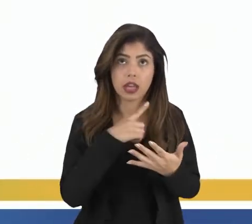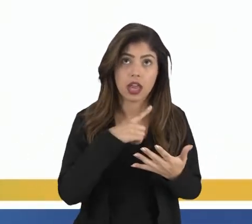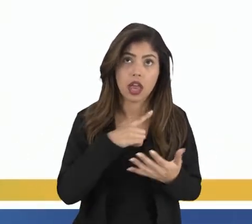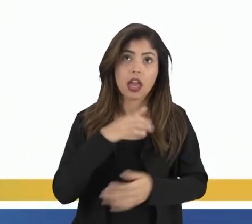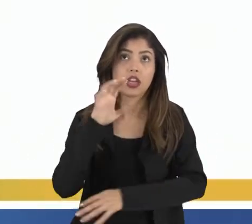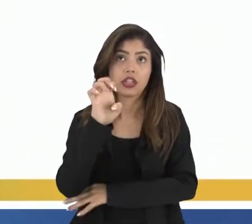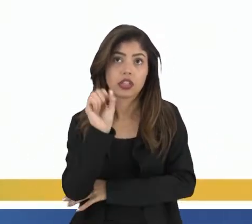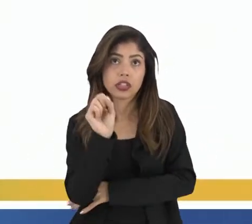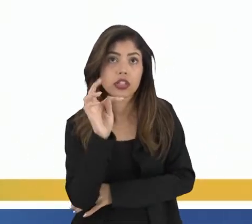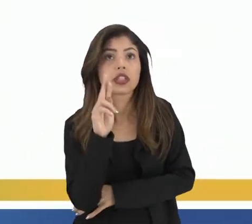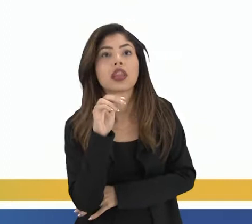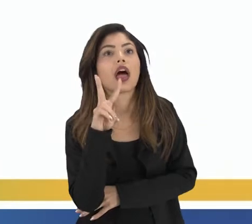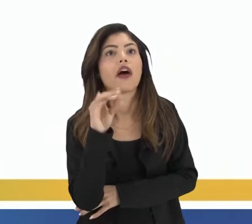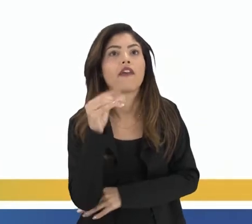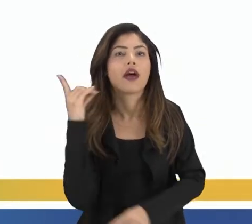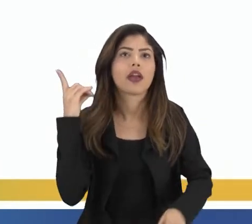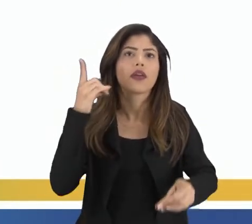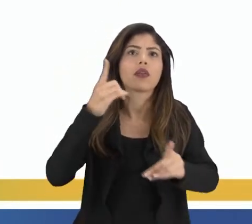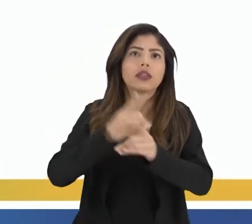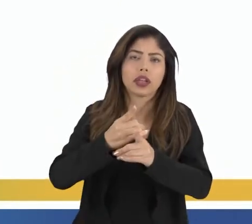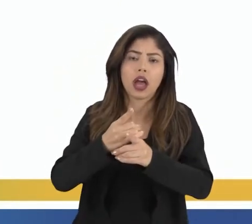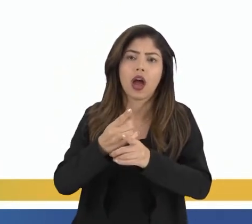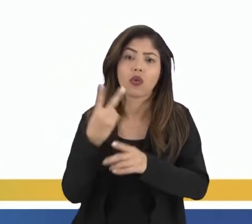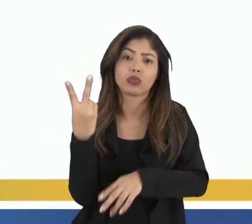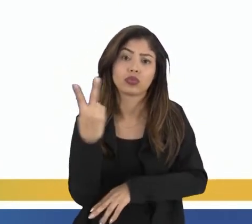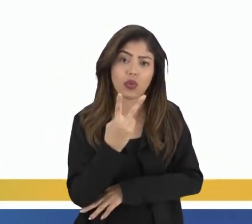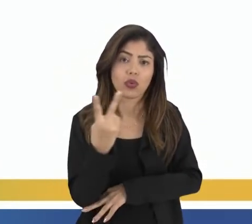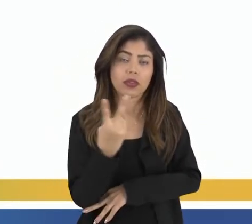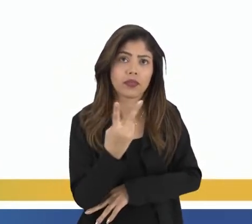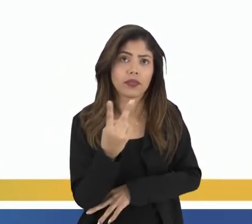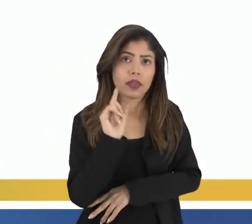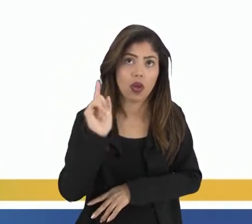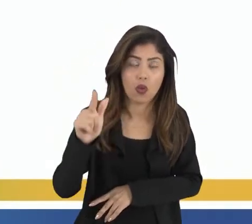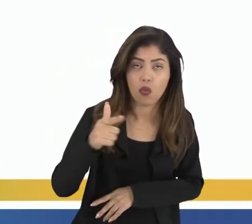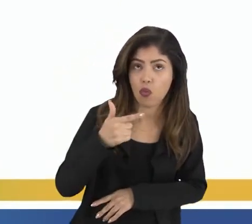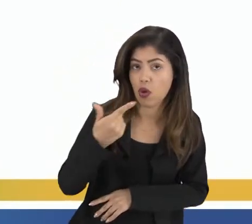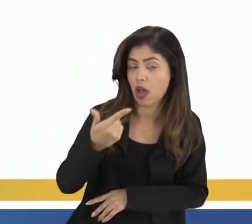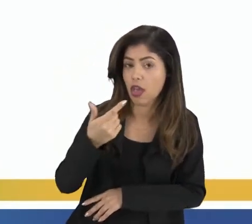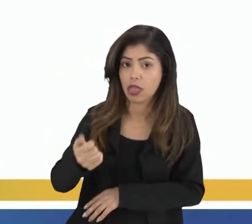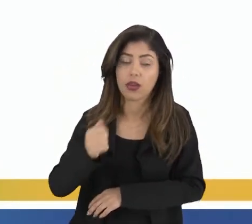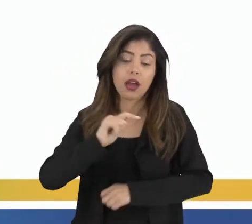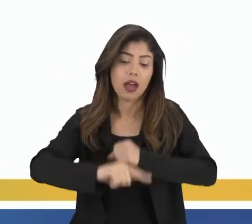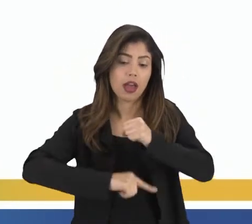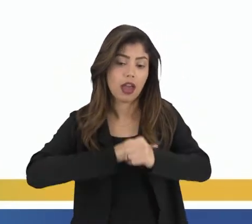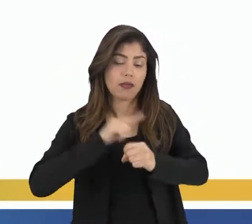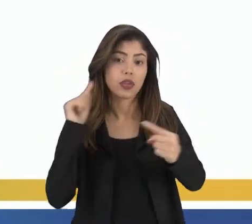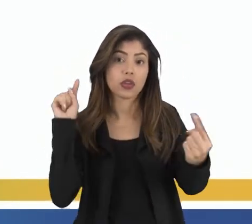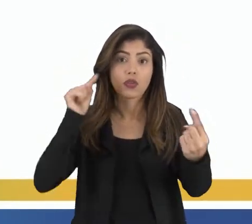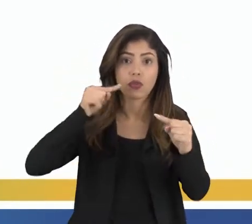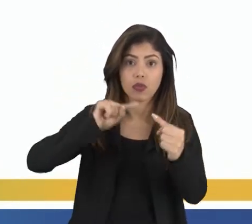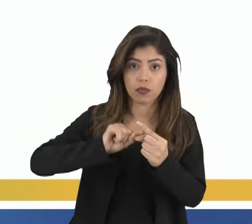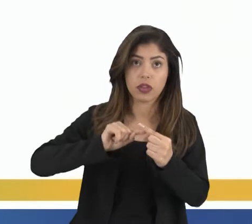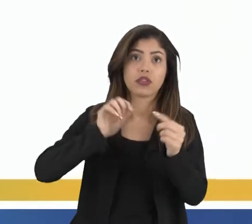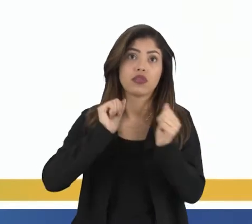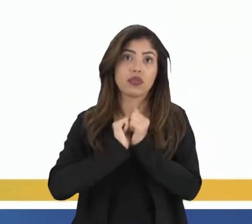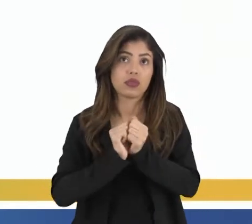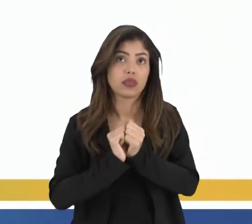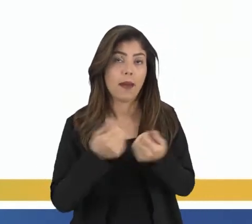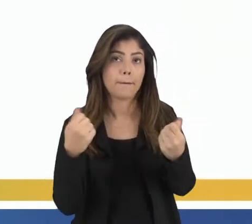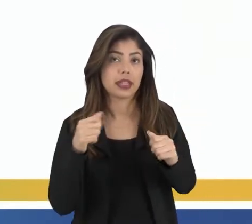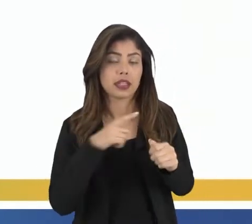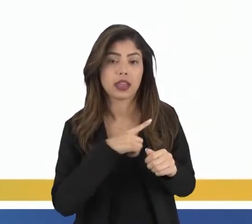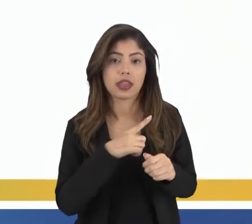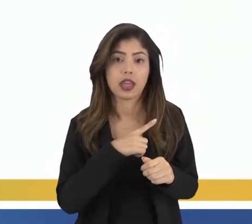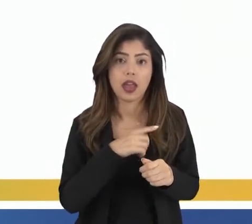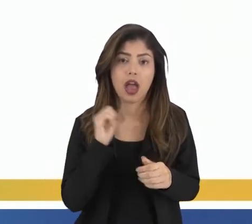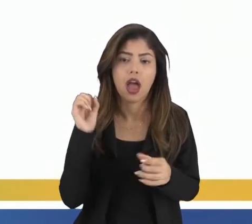ou seja, para encontrar o seu par, para encontrar o outro átomo que combine perfeitamente com ele, precisa adquirir na